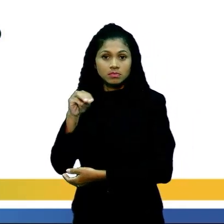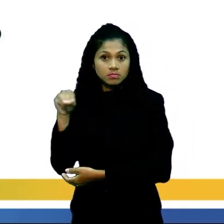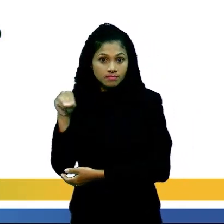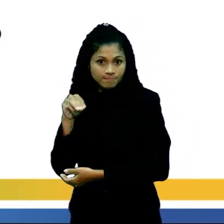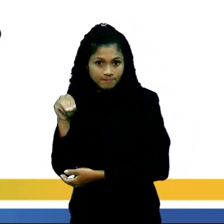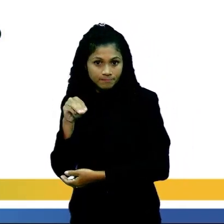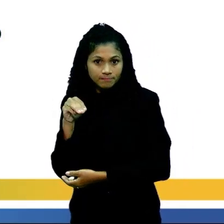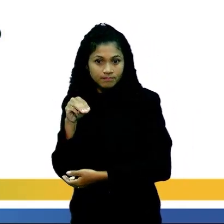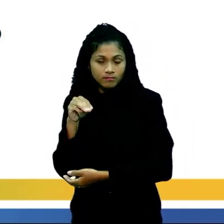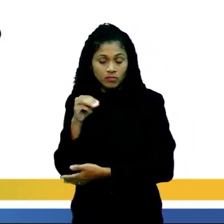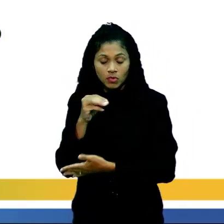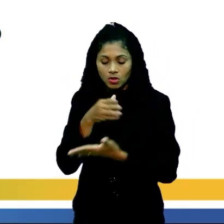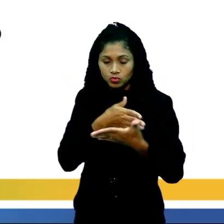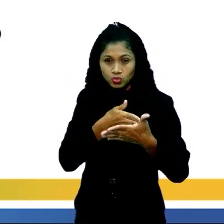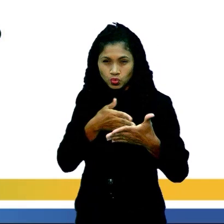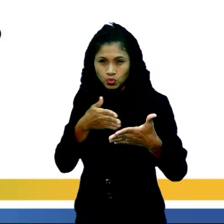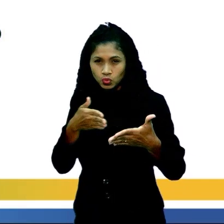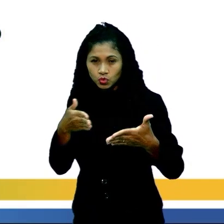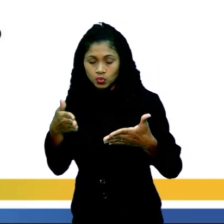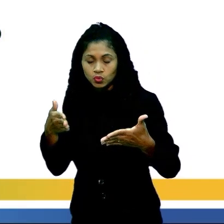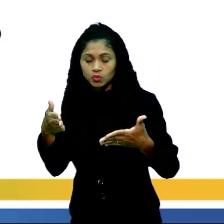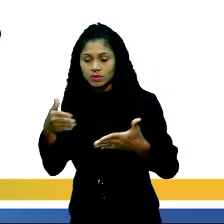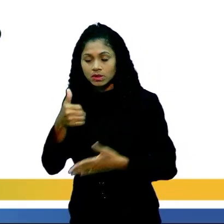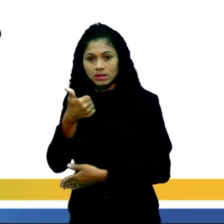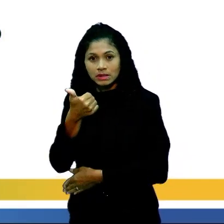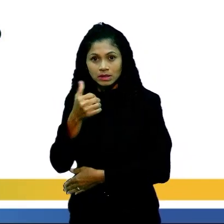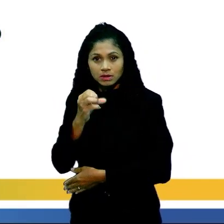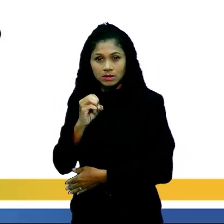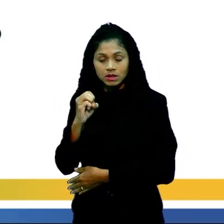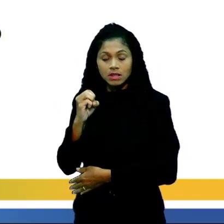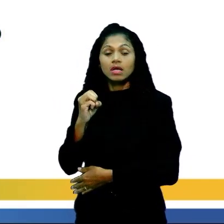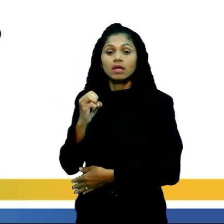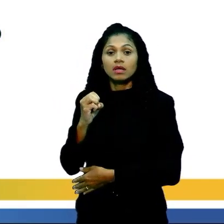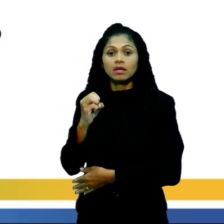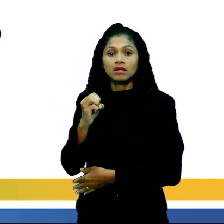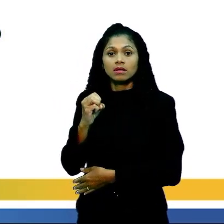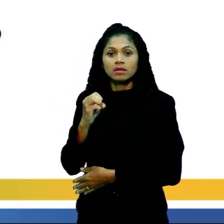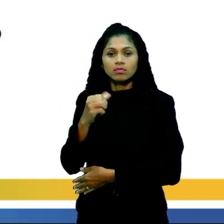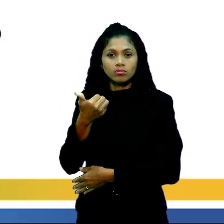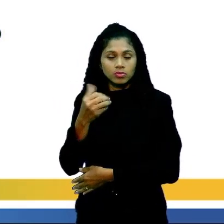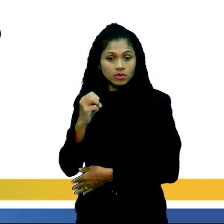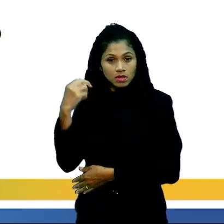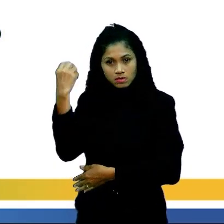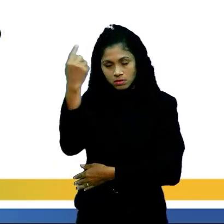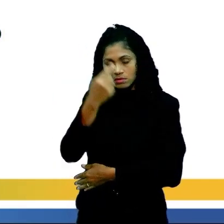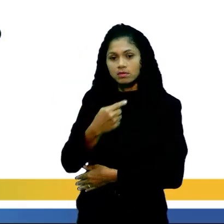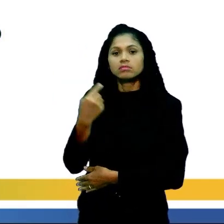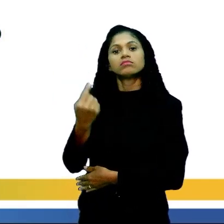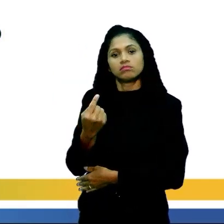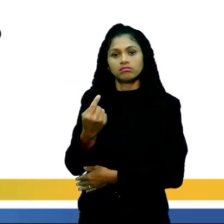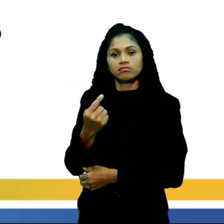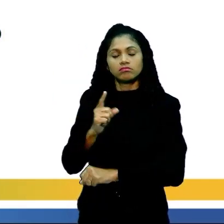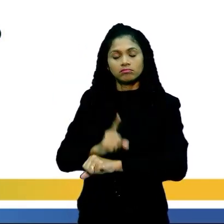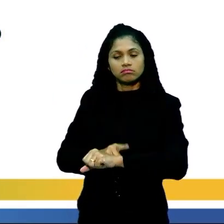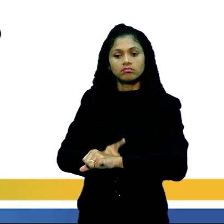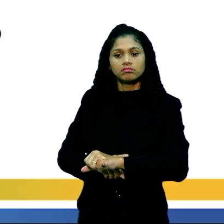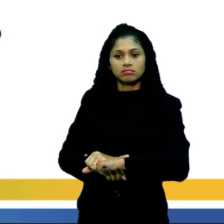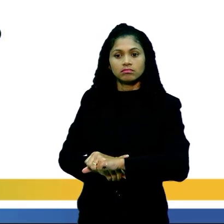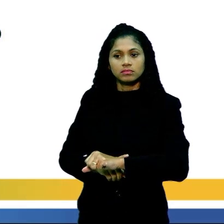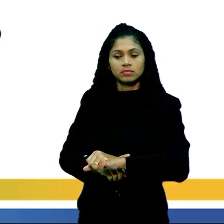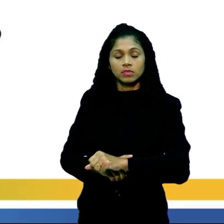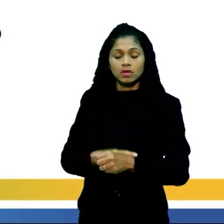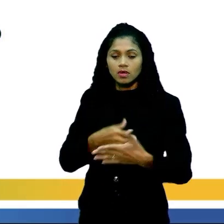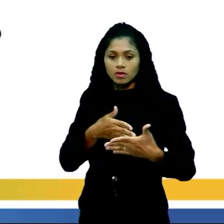as 10 horas que antecederiam um exame, o paciente foi a um supermercado